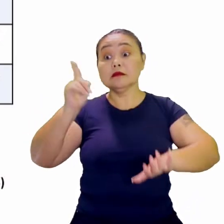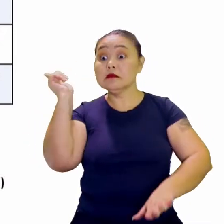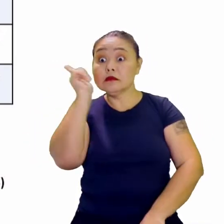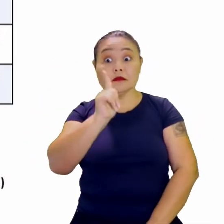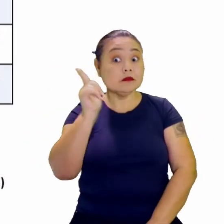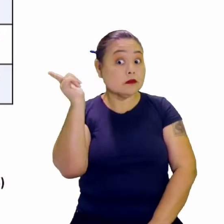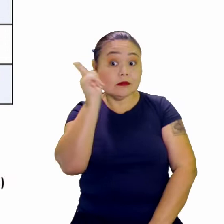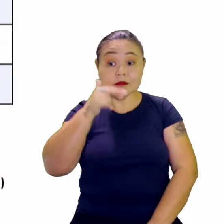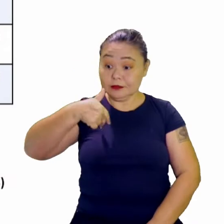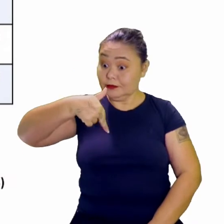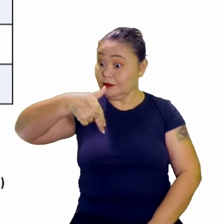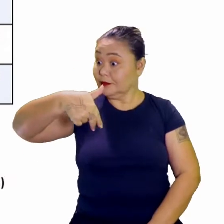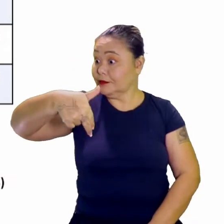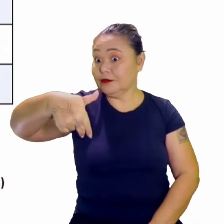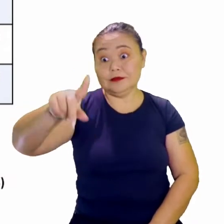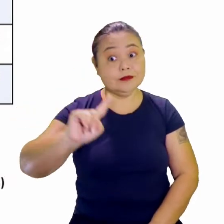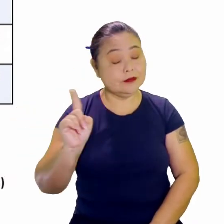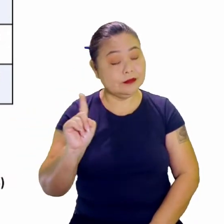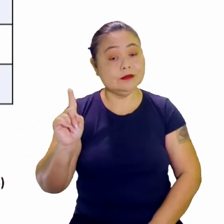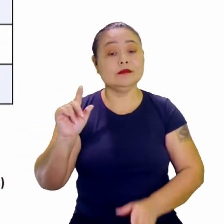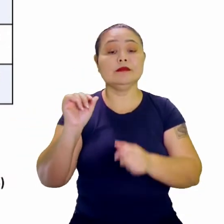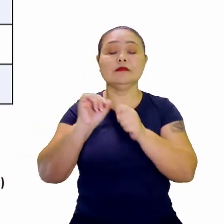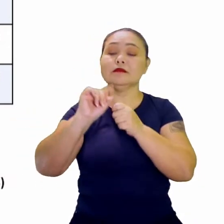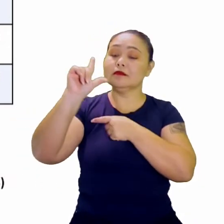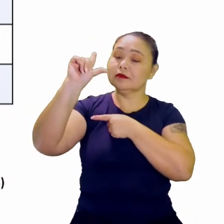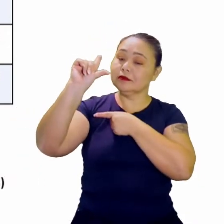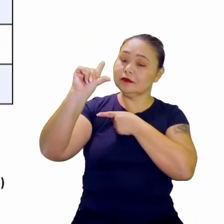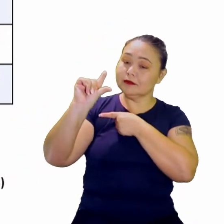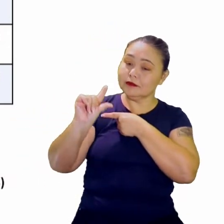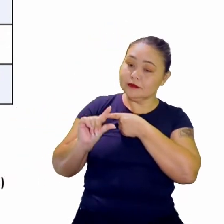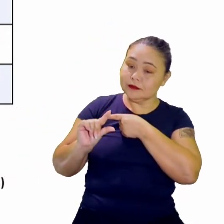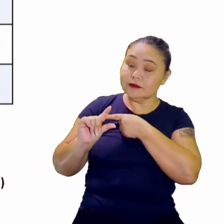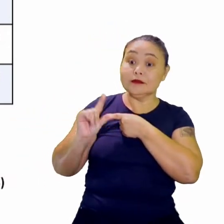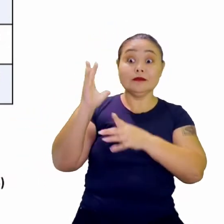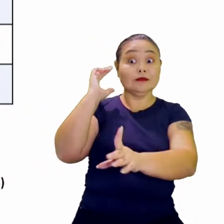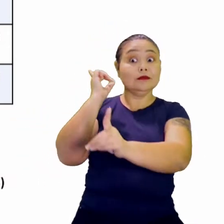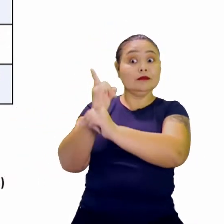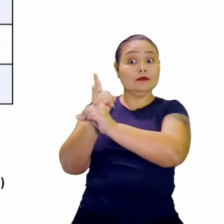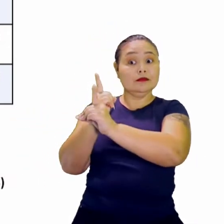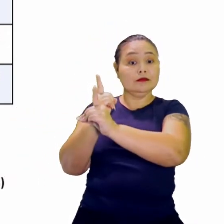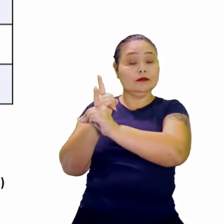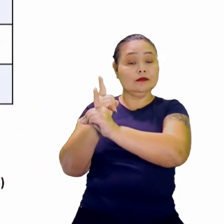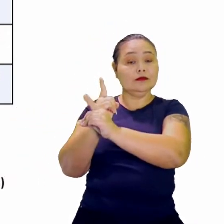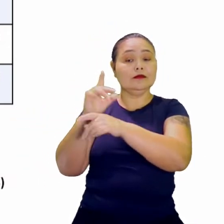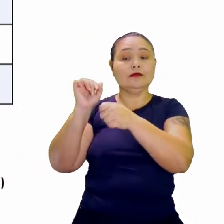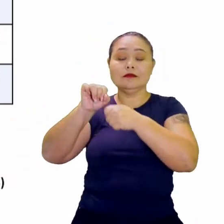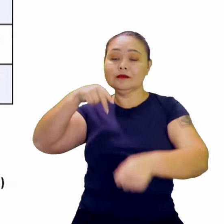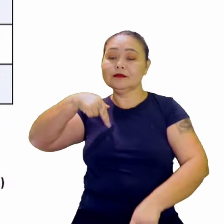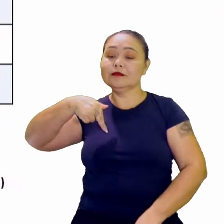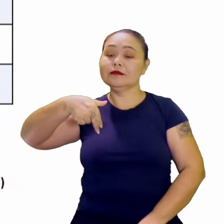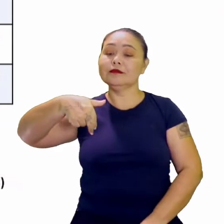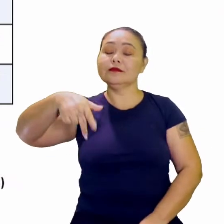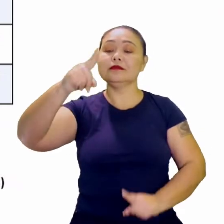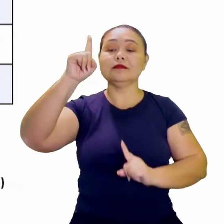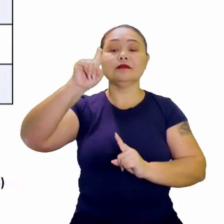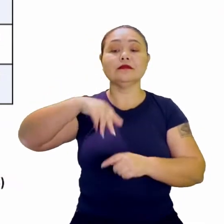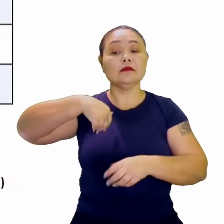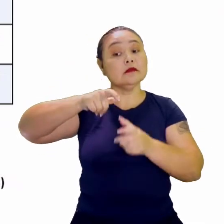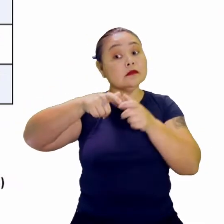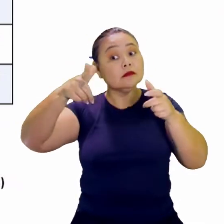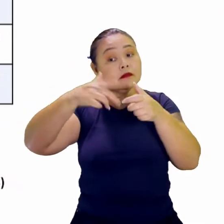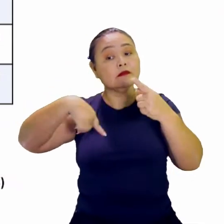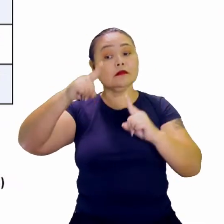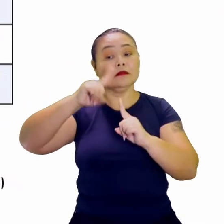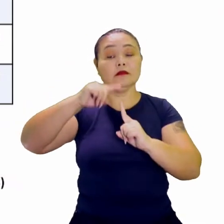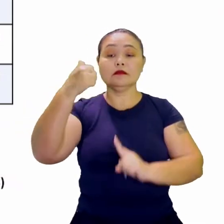conta, o nível de produção é baixo, então nós já descobrimos. O maratonista vai utilizar